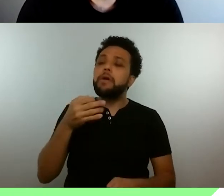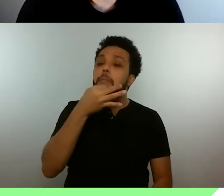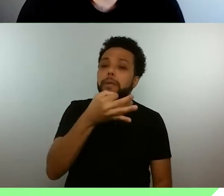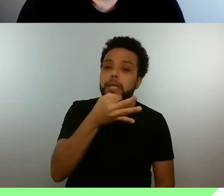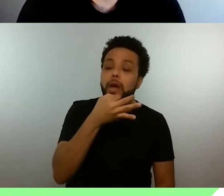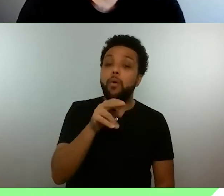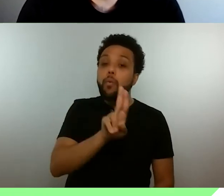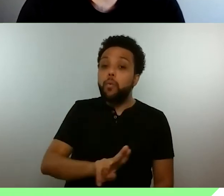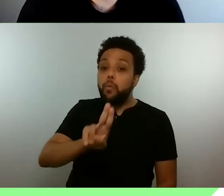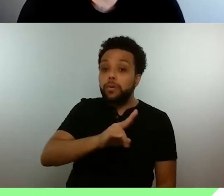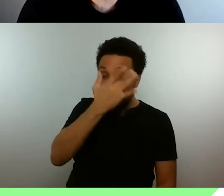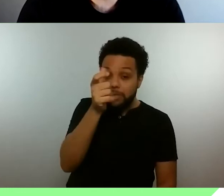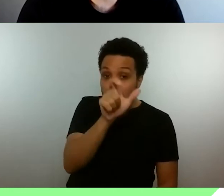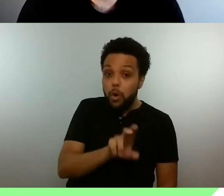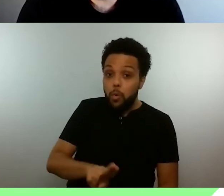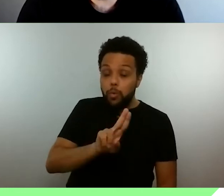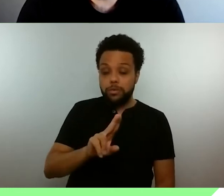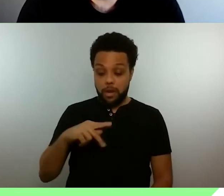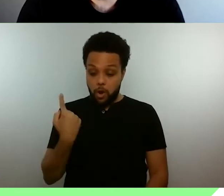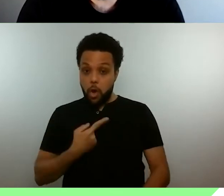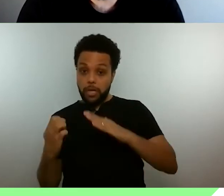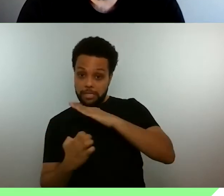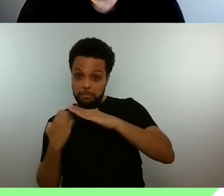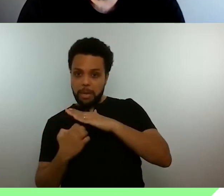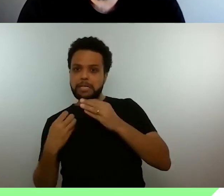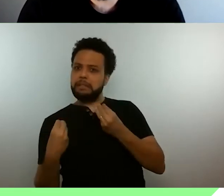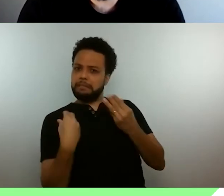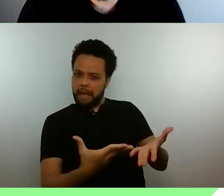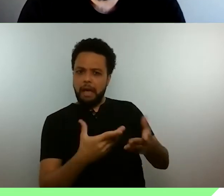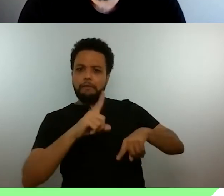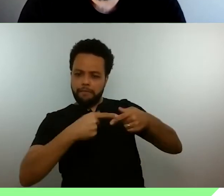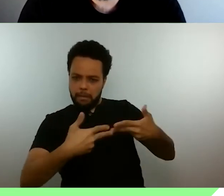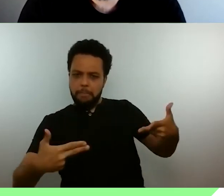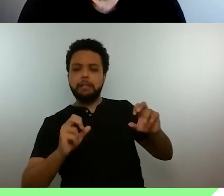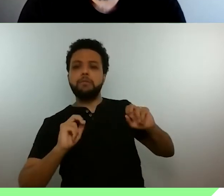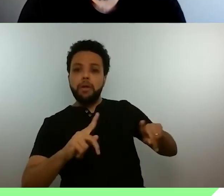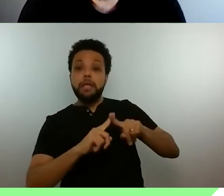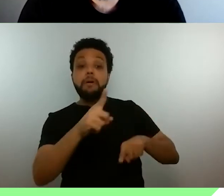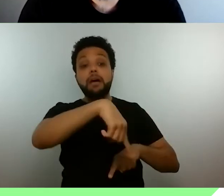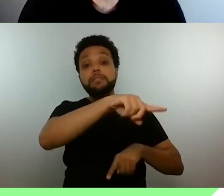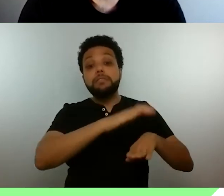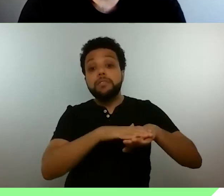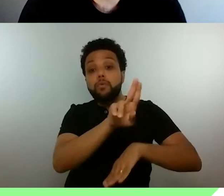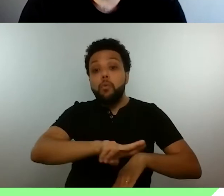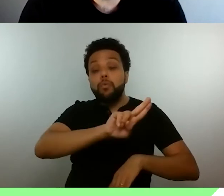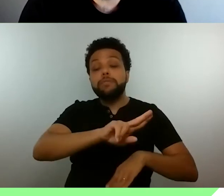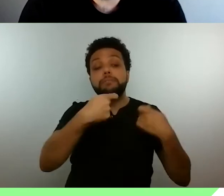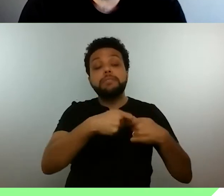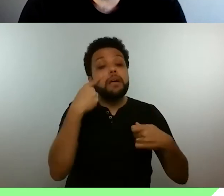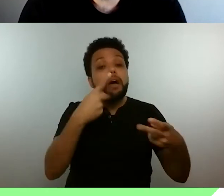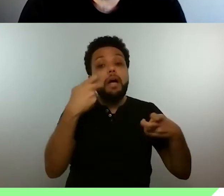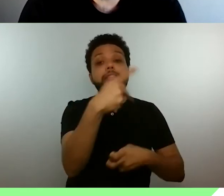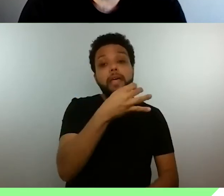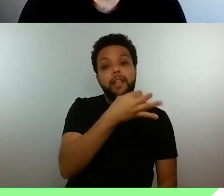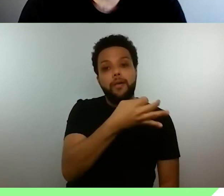escuta e se a gente não escutar, a gente não vai ter o sucesso de fazer